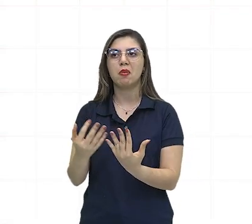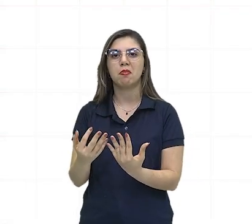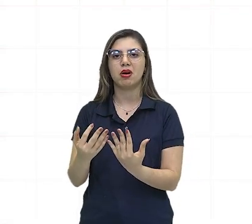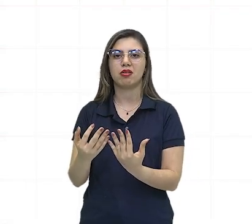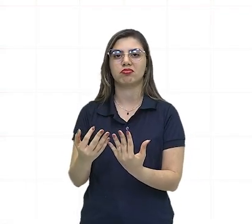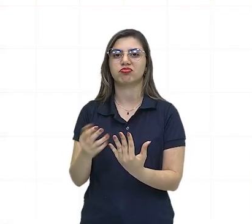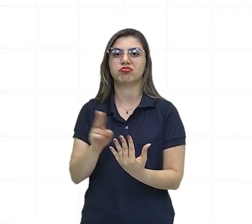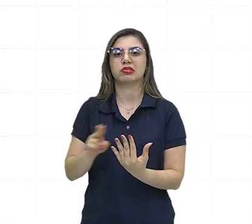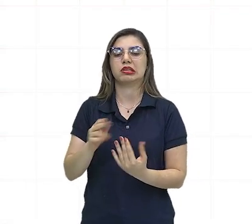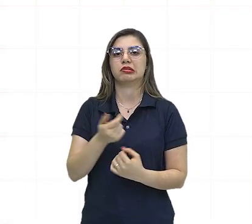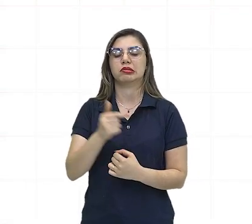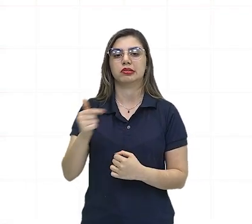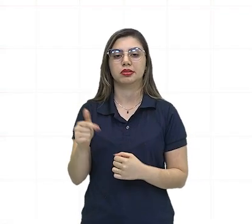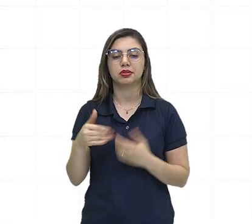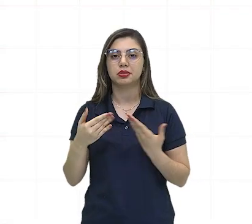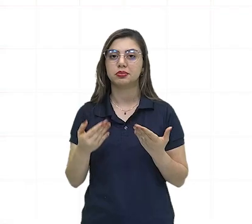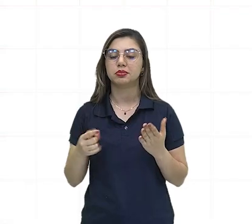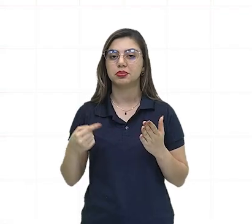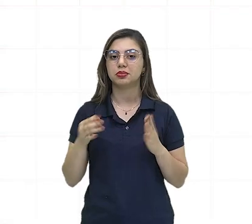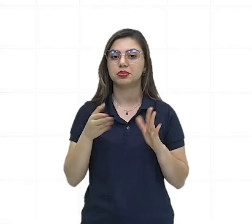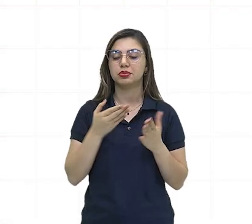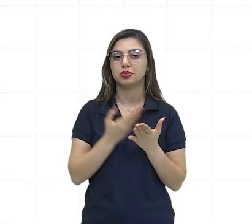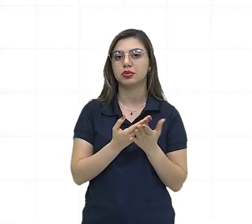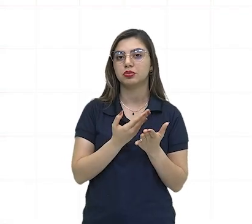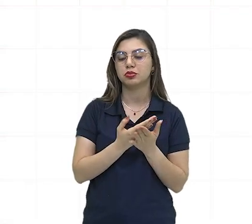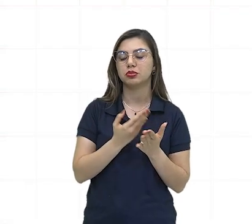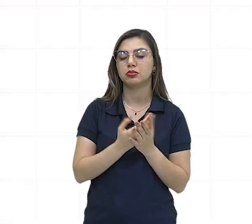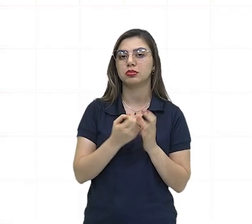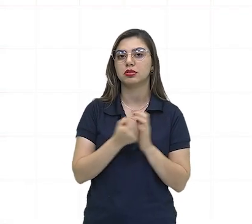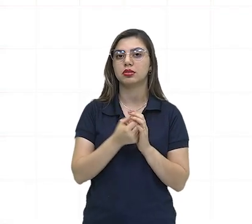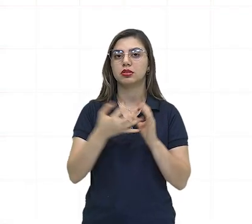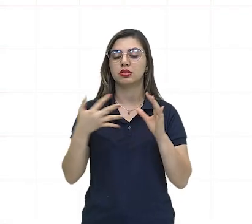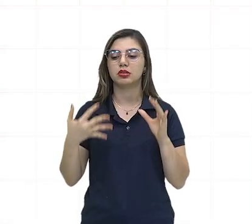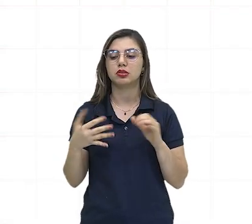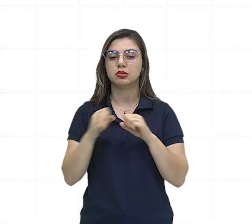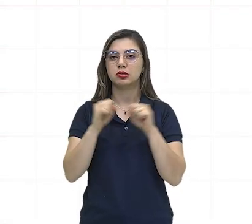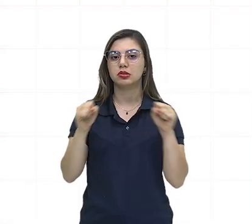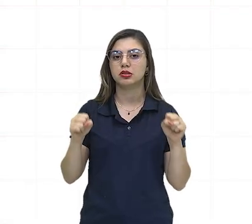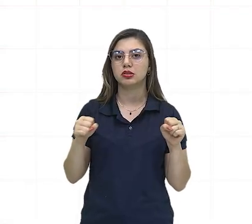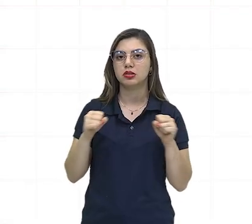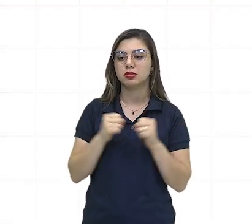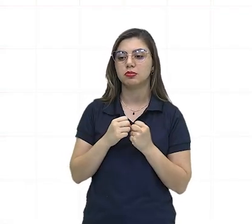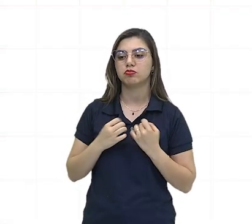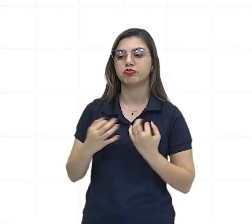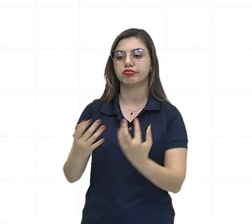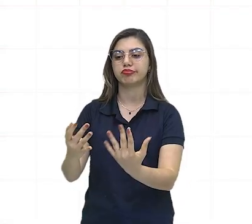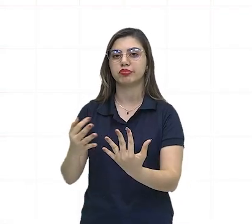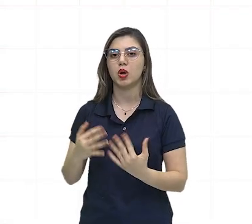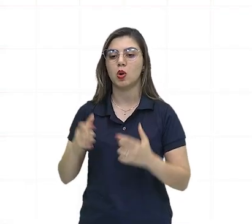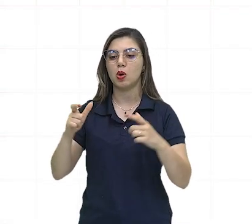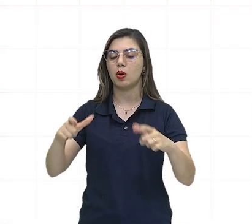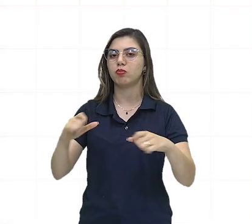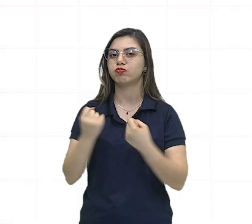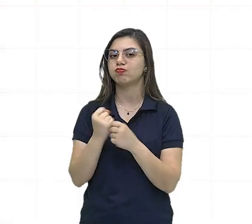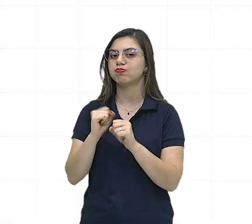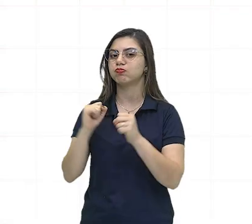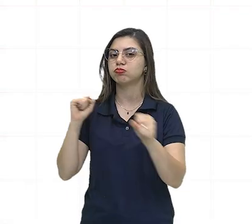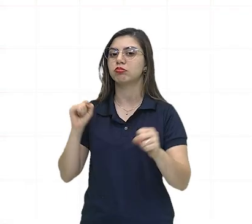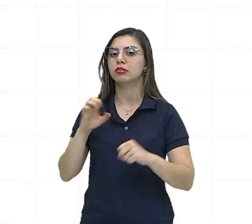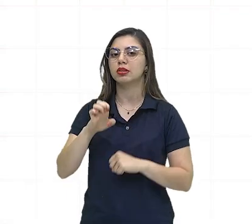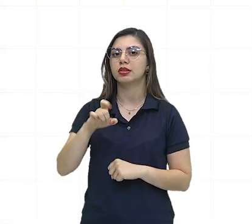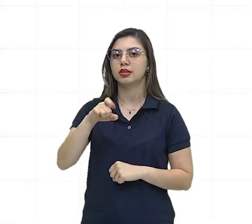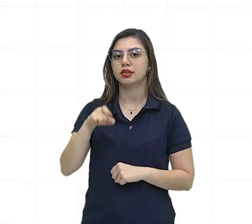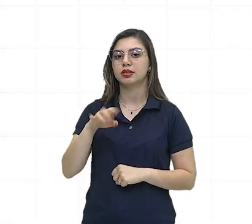aí as características do sistema de produção extensiva, que ocorre ali em grandes áreas de terra, mas com